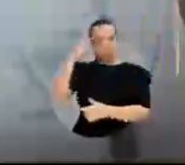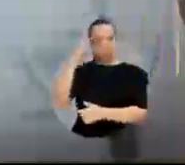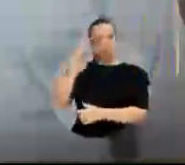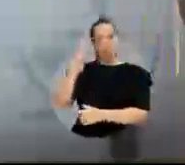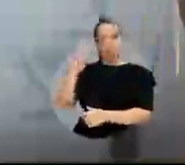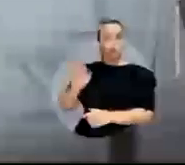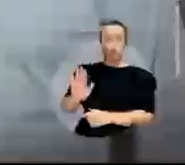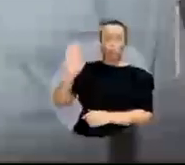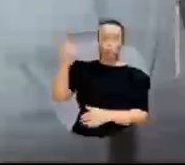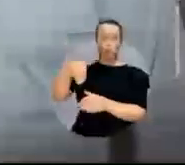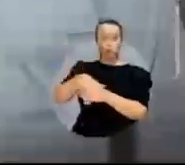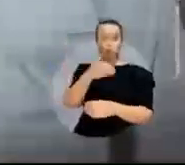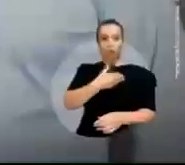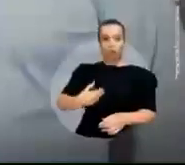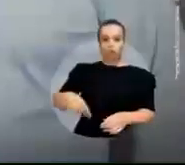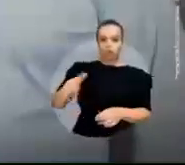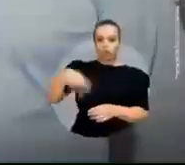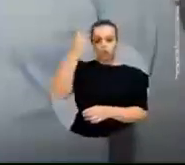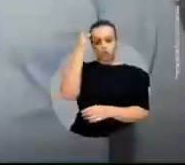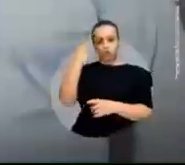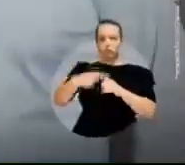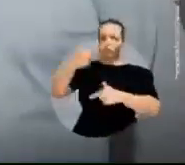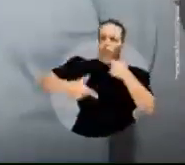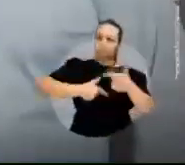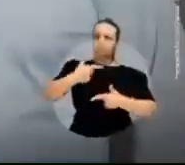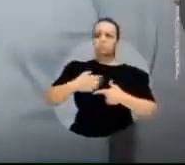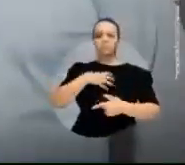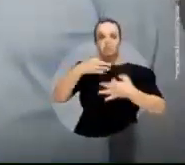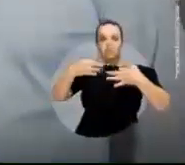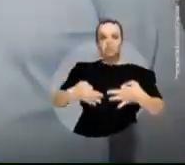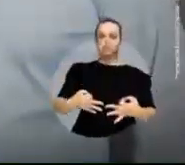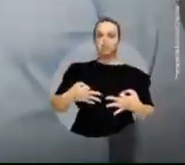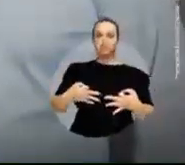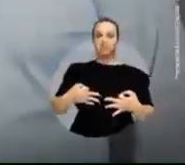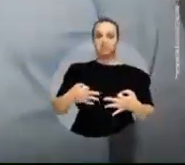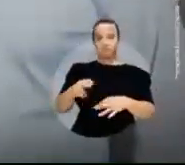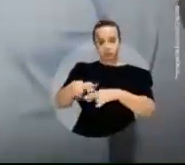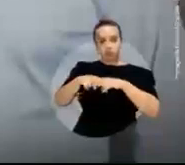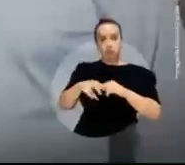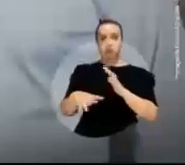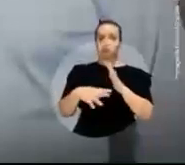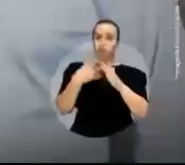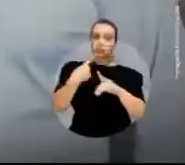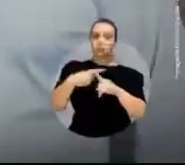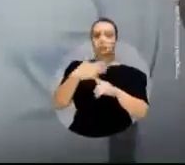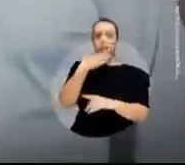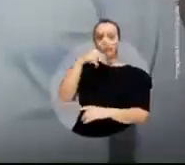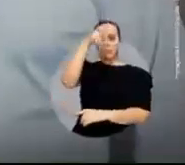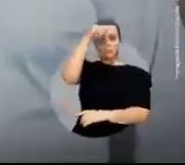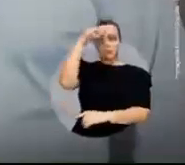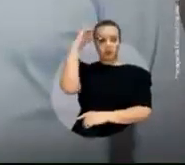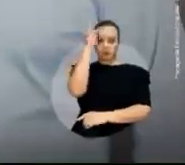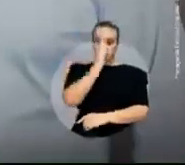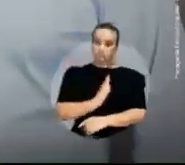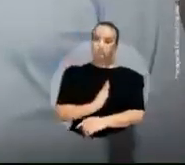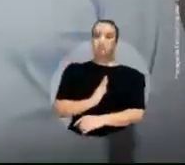Elvis é o meu candidato ao governo de São Paulo porque faz as coisas acontecerem. Por isso foi 4 vezes o melhor